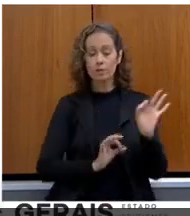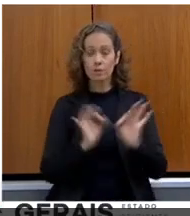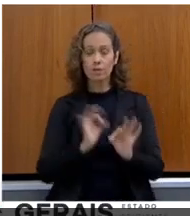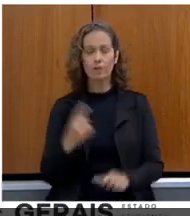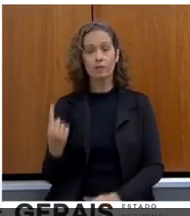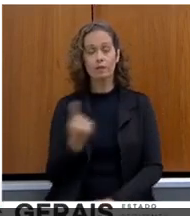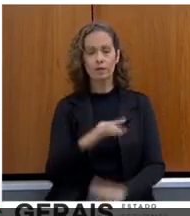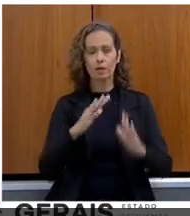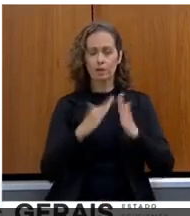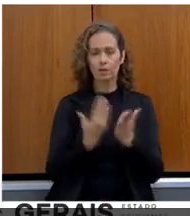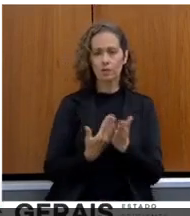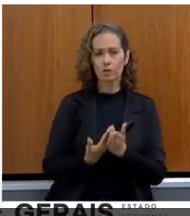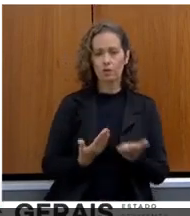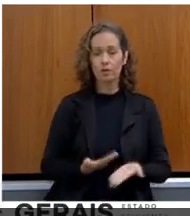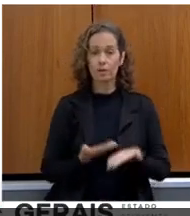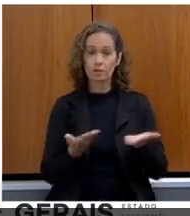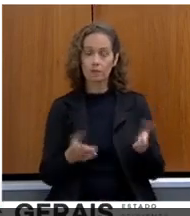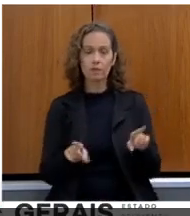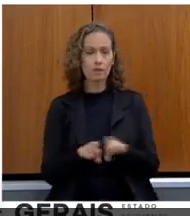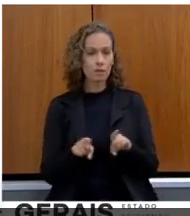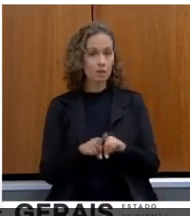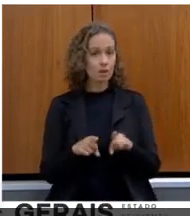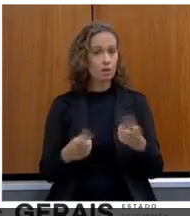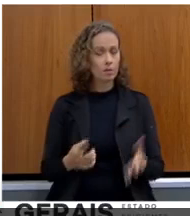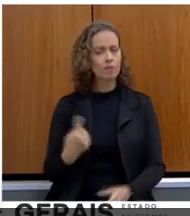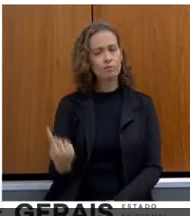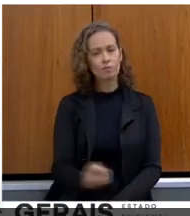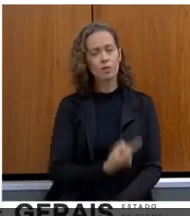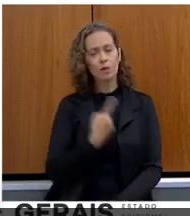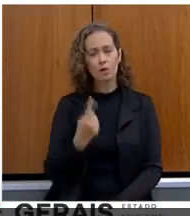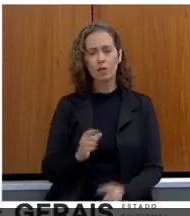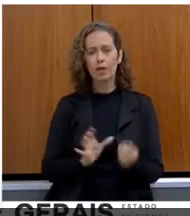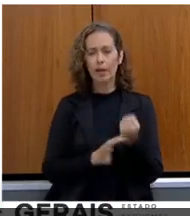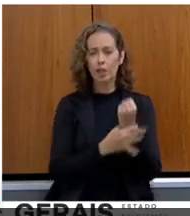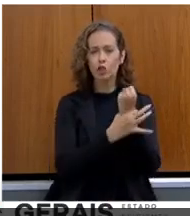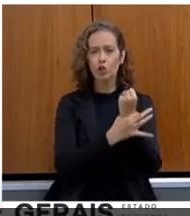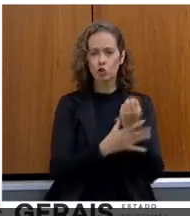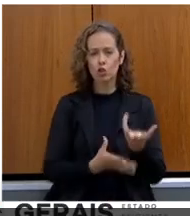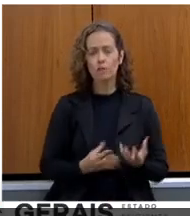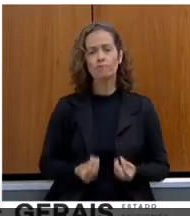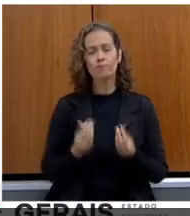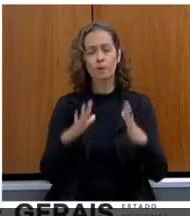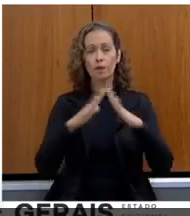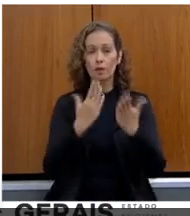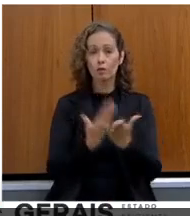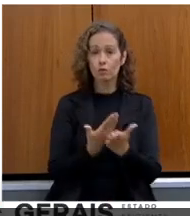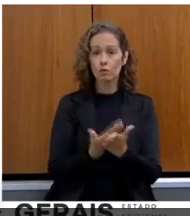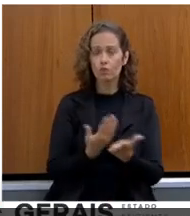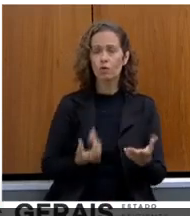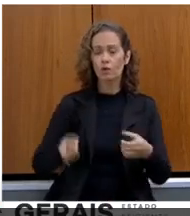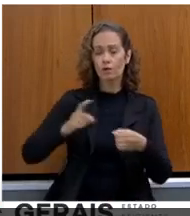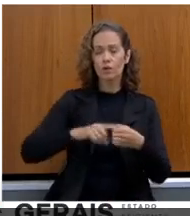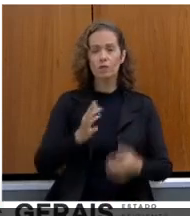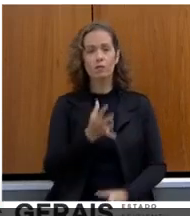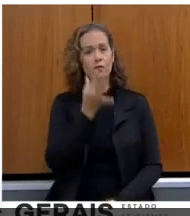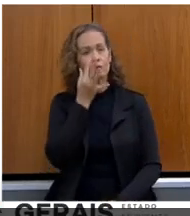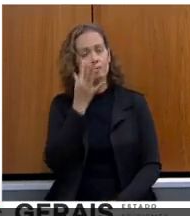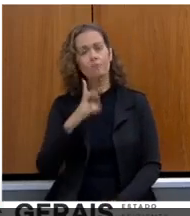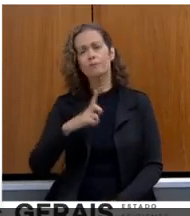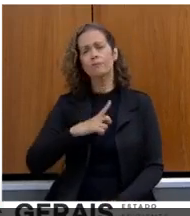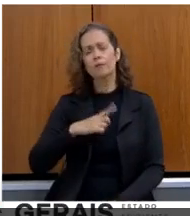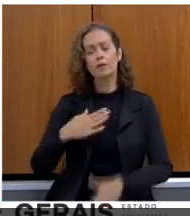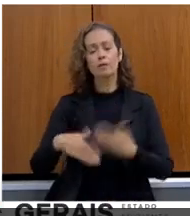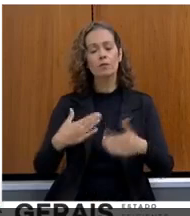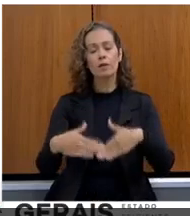a escola isso também era uma forma Nossa de garantir que aquelas escolas que estão sendo autorizadas a retomada efetivamente tenham tido